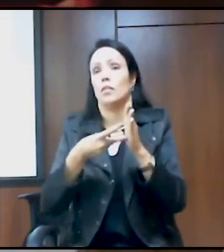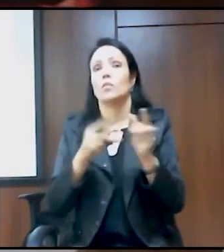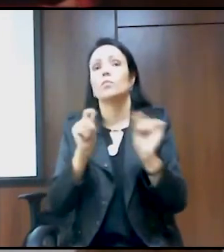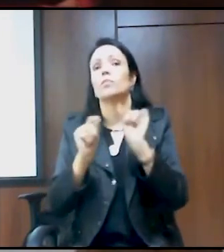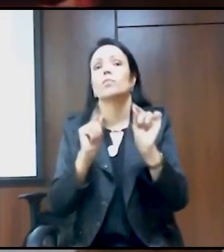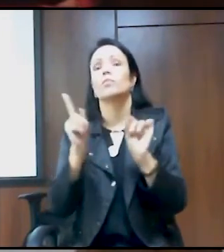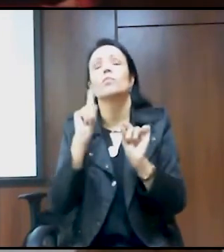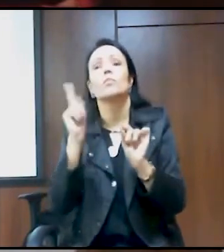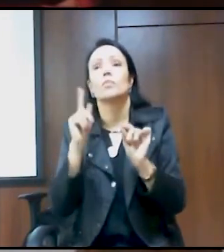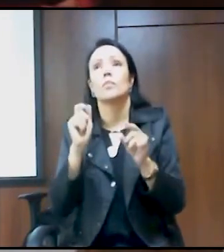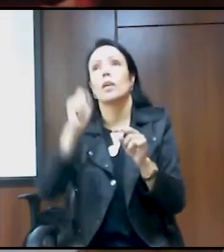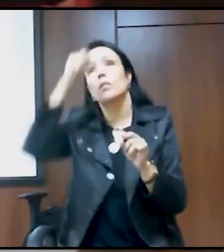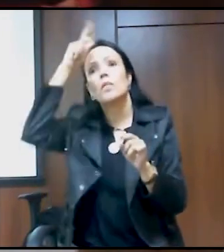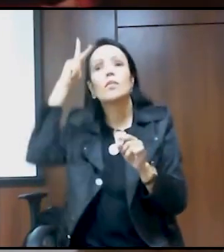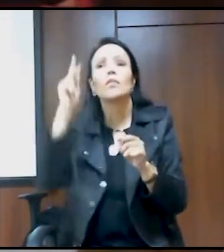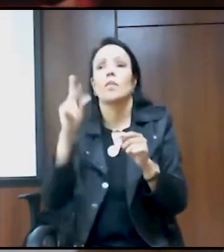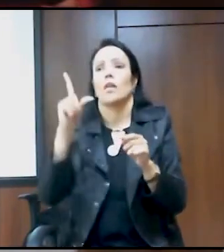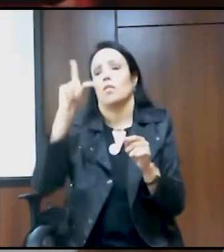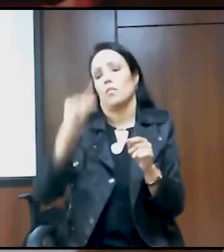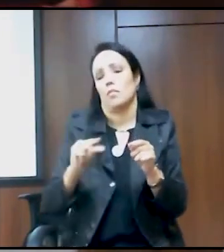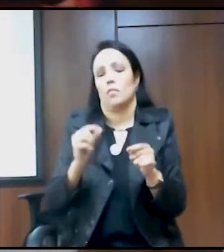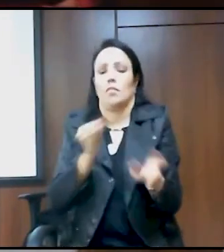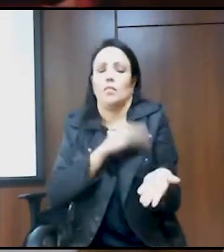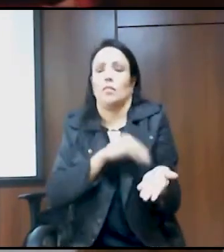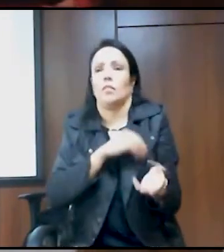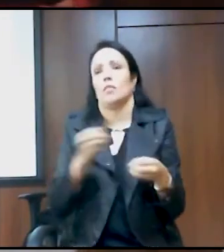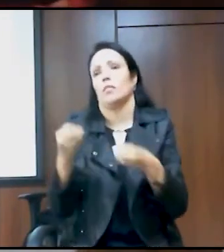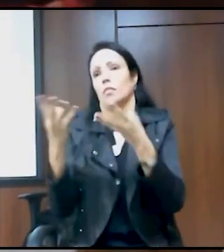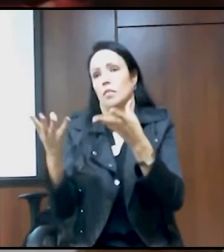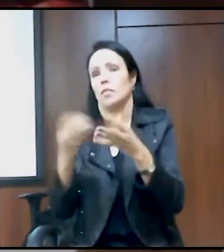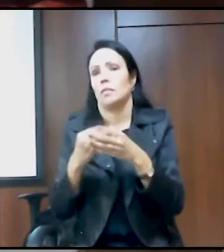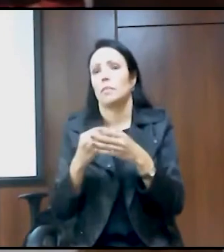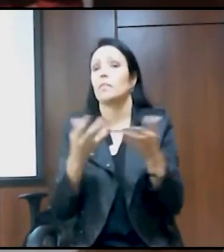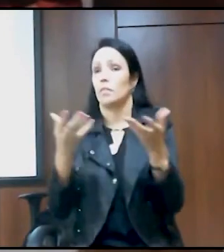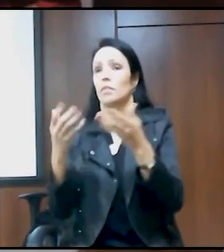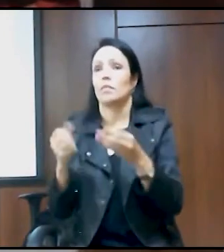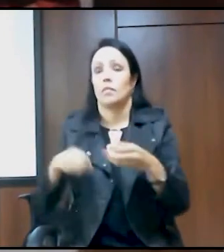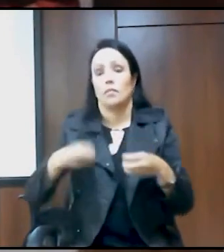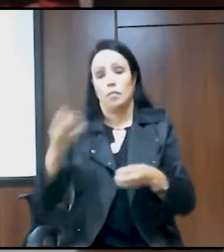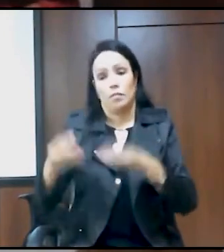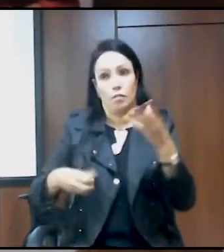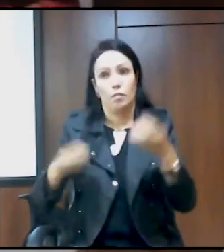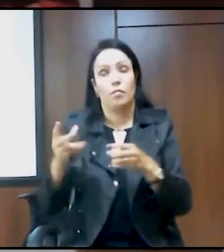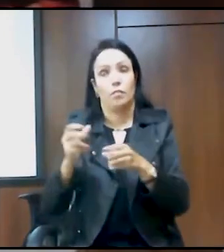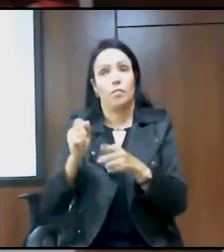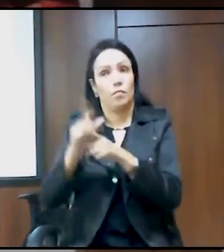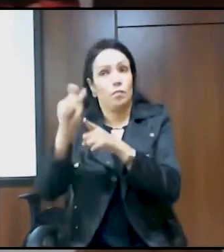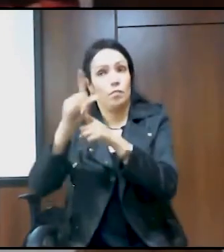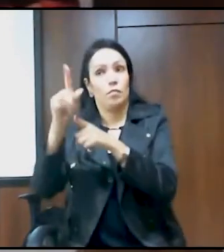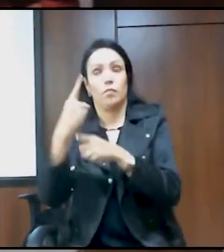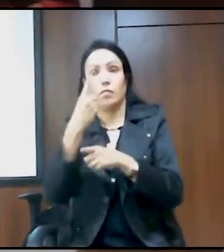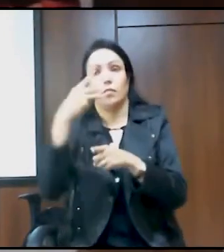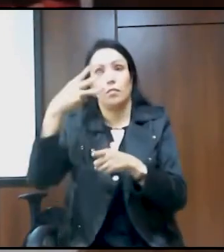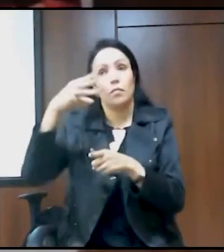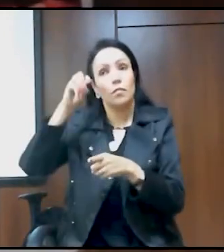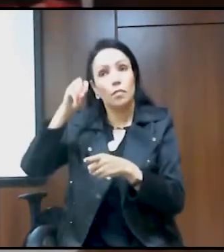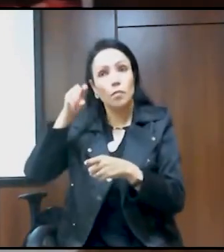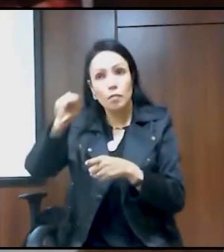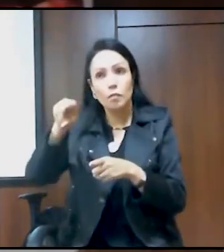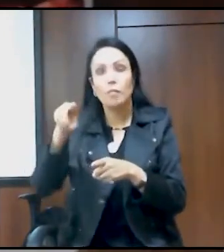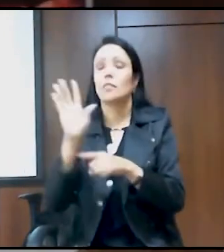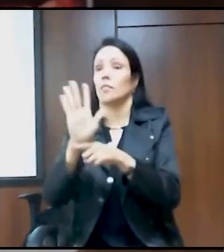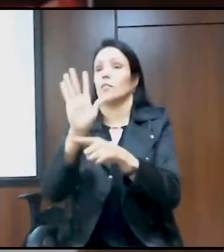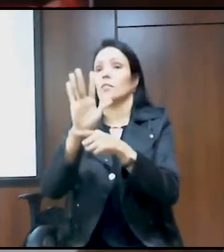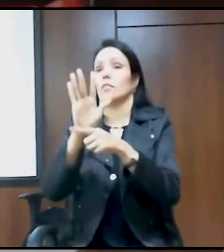que a prefeitura está querendo gastar menos com o auxílio aluguel. Ela vai querer continuar gastando os mesmos cerca de 30 mil auxílios aluguéis. Só que